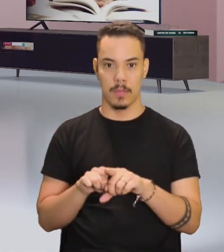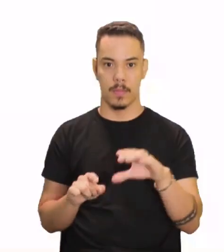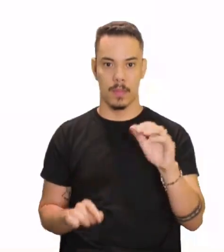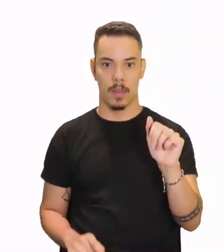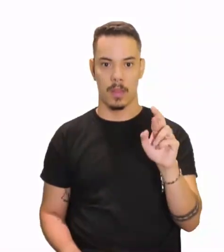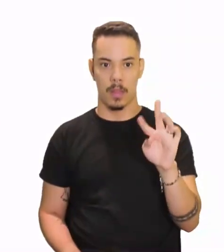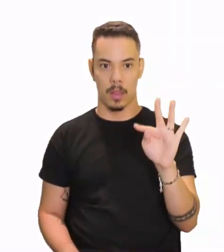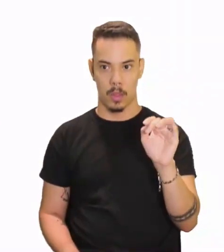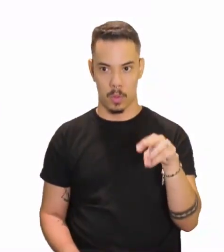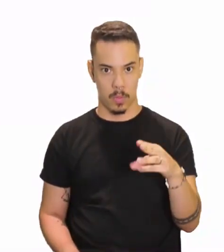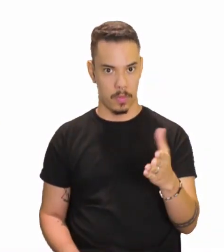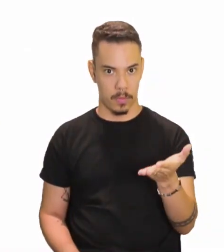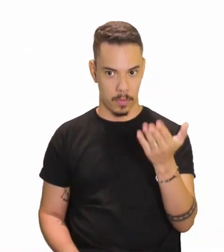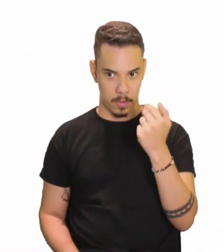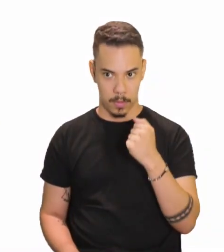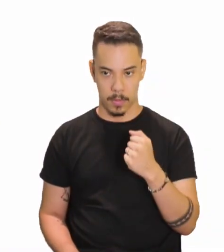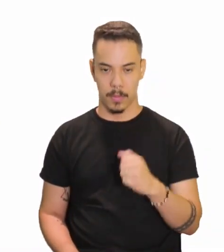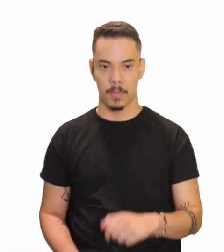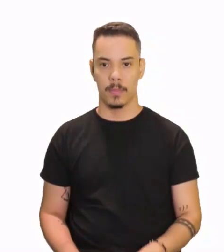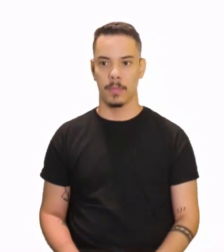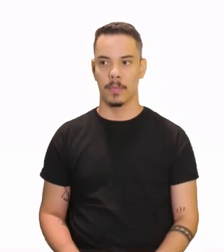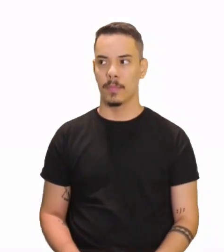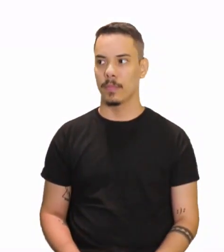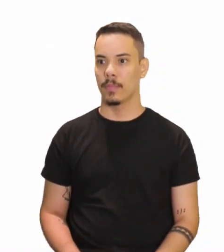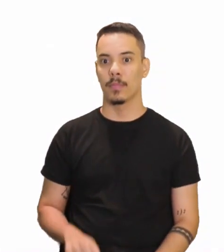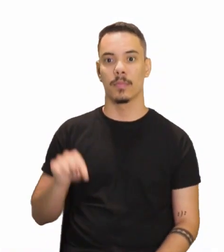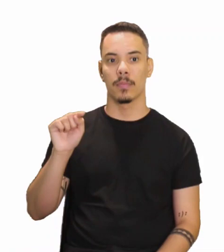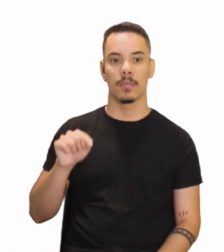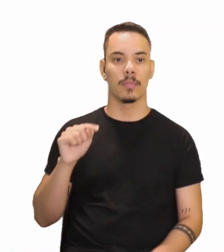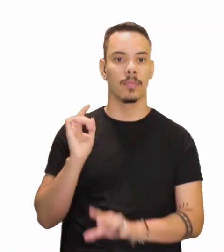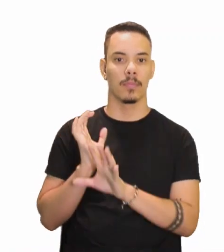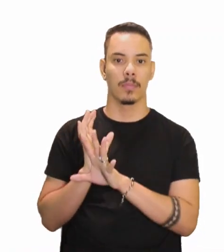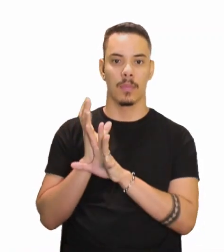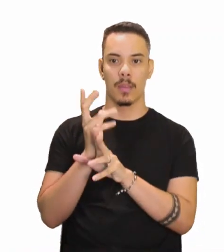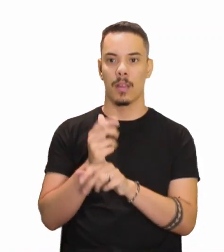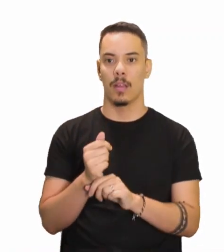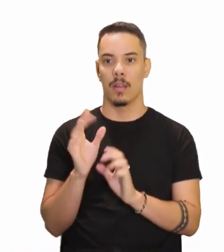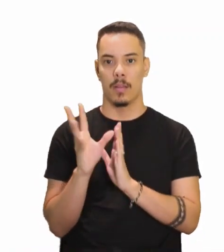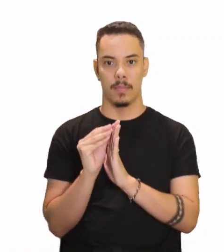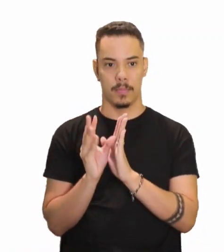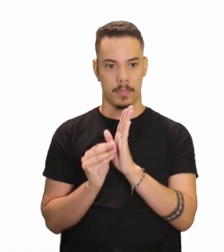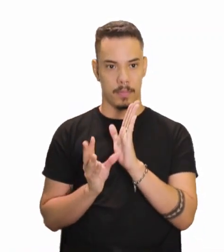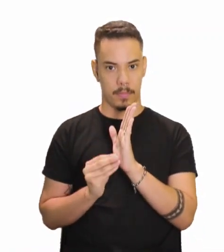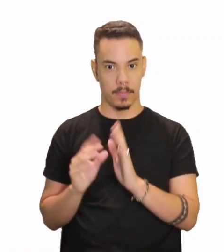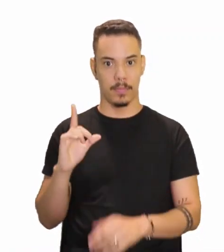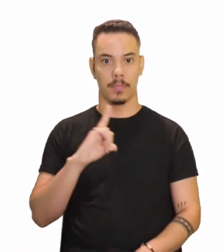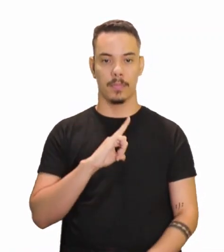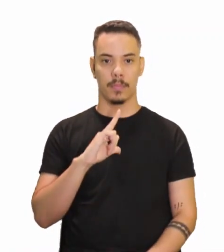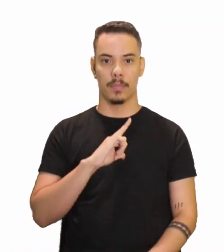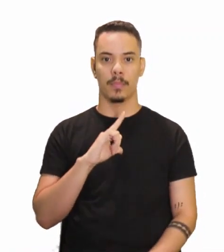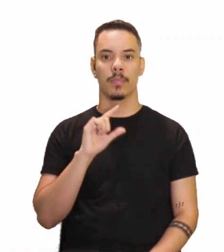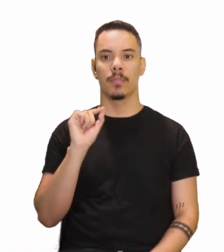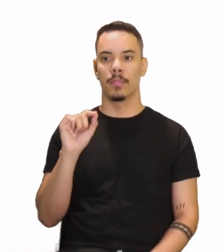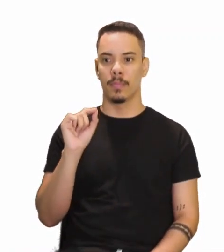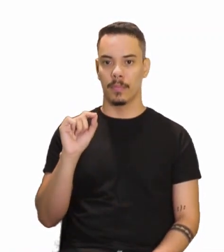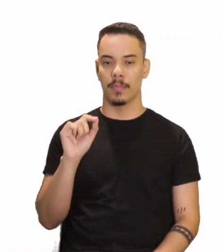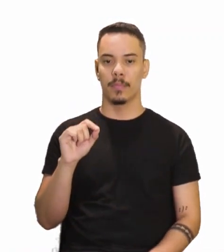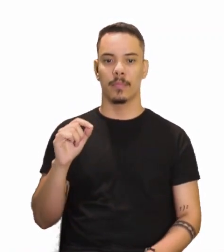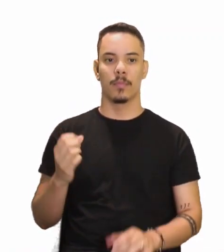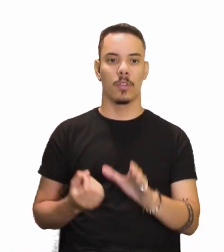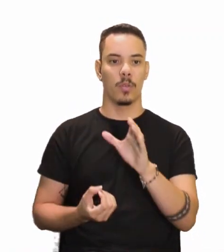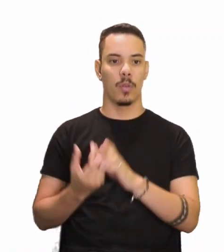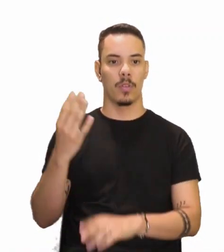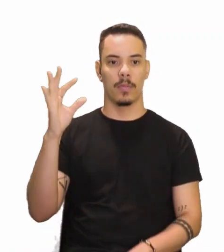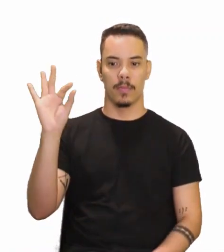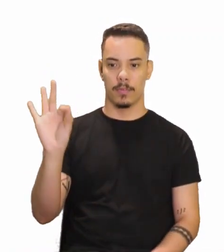Vamos lá olha só aqui revisão de conteúdo aqui temos chá de tem origem o que no